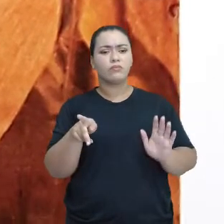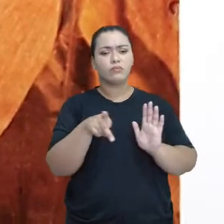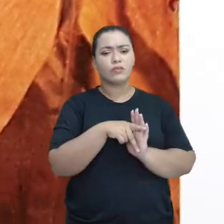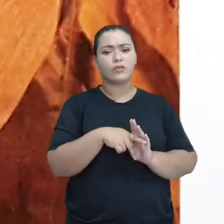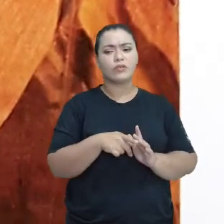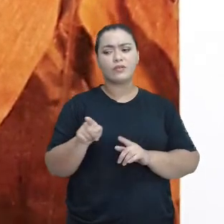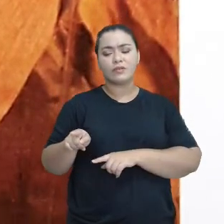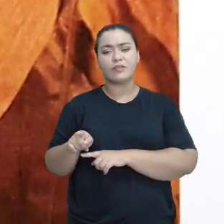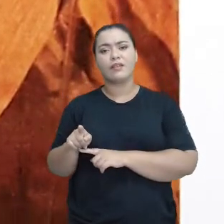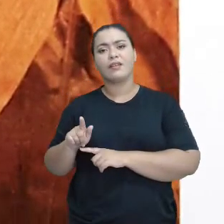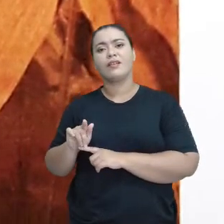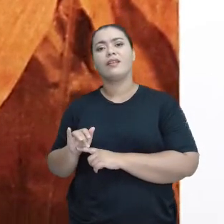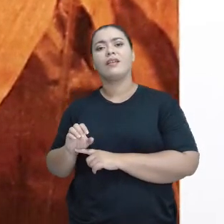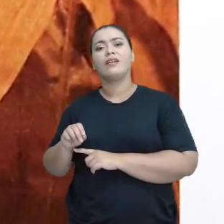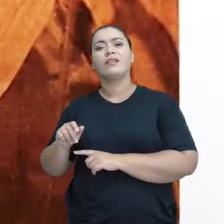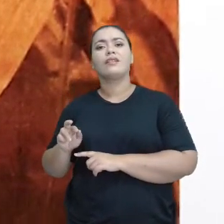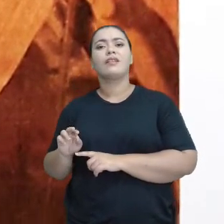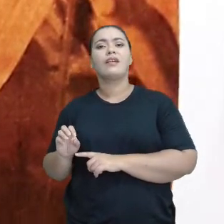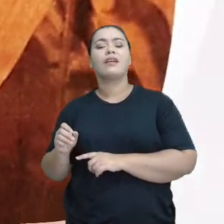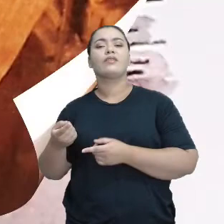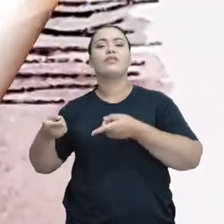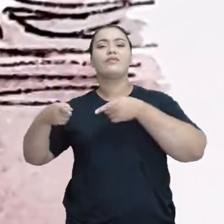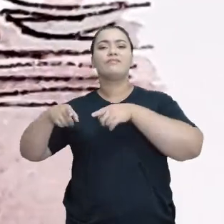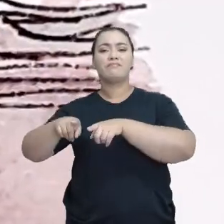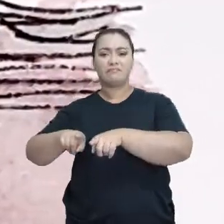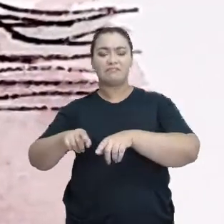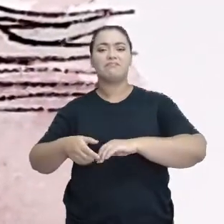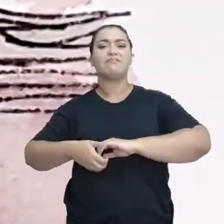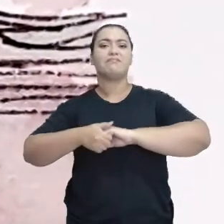fez de Leonardo o seu sócio.